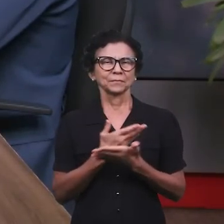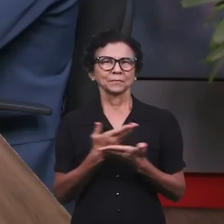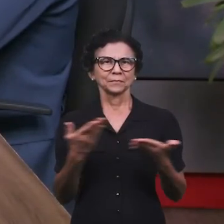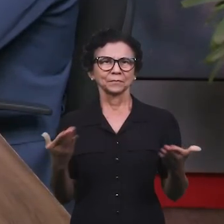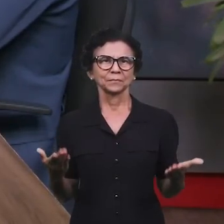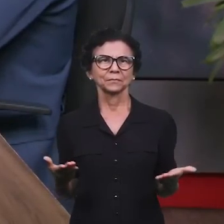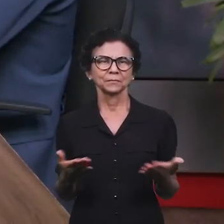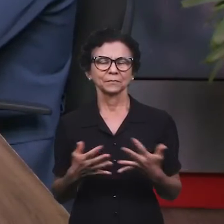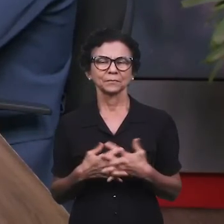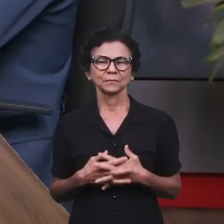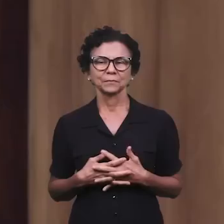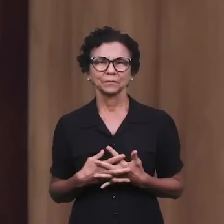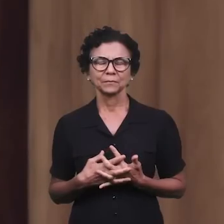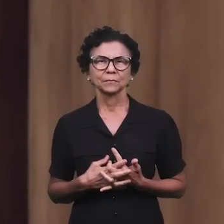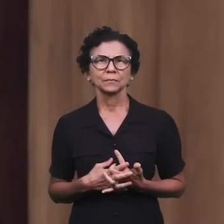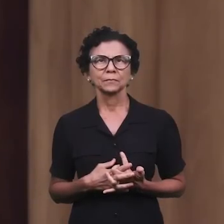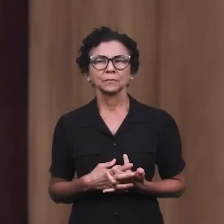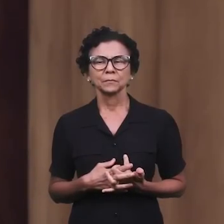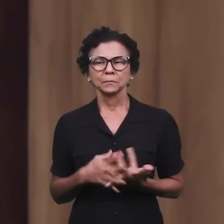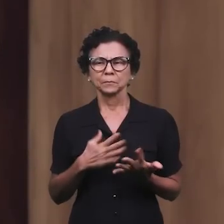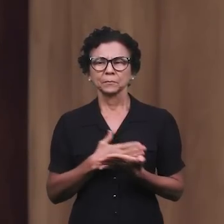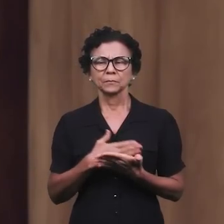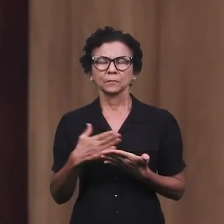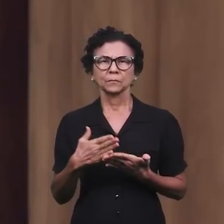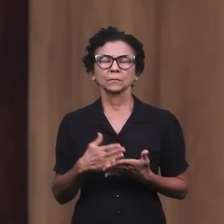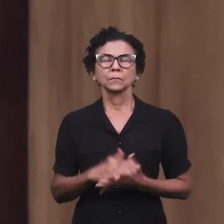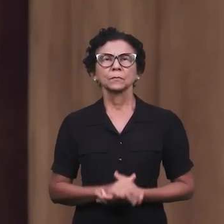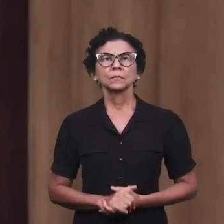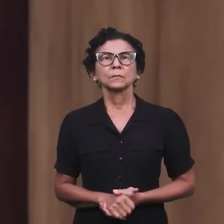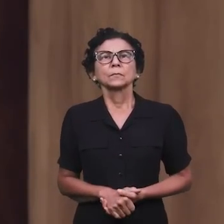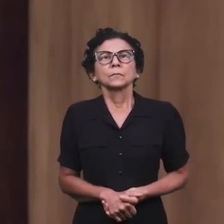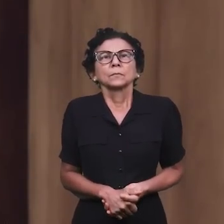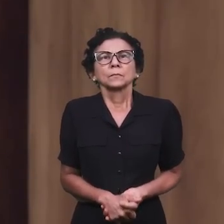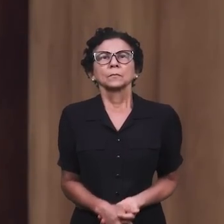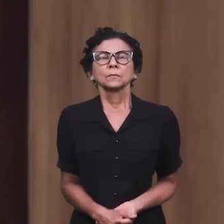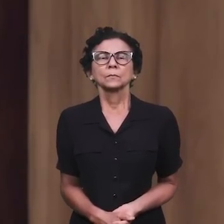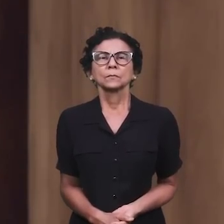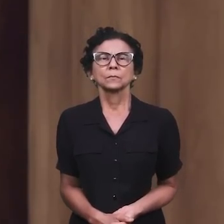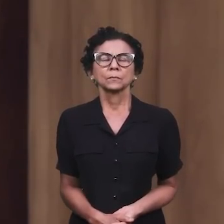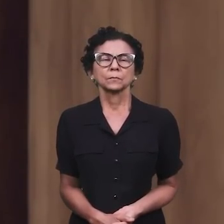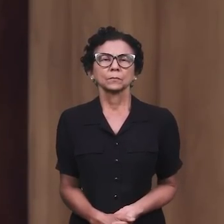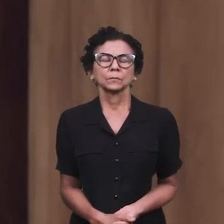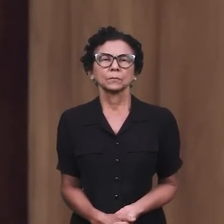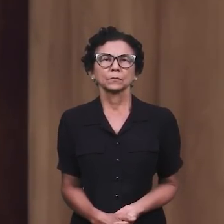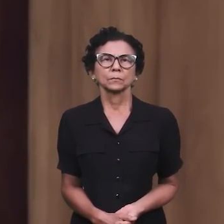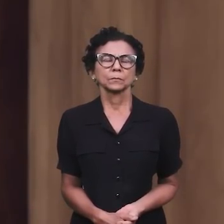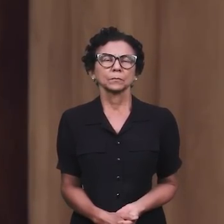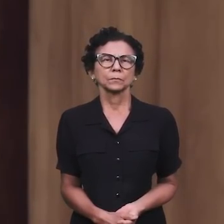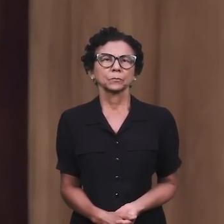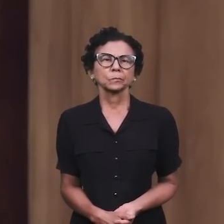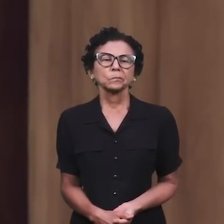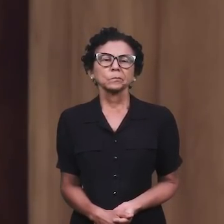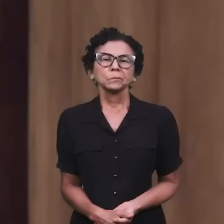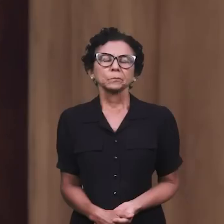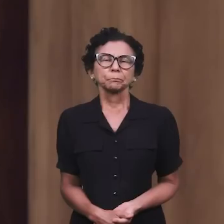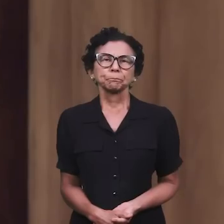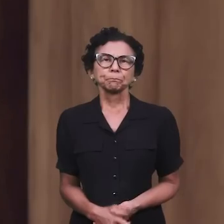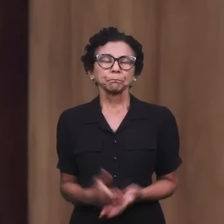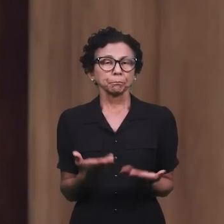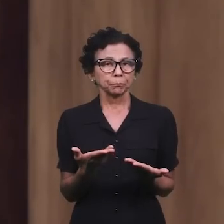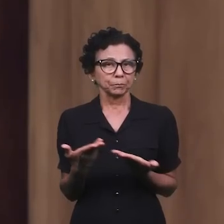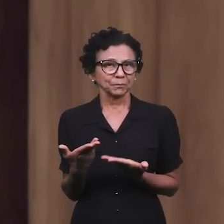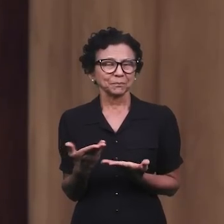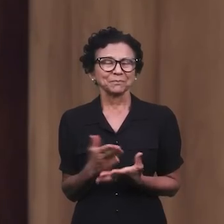do Senhor. E para dar início a esse programa, eu te convido a, se